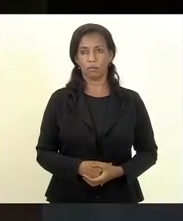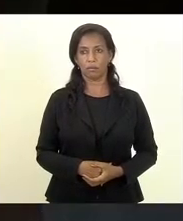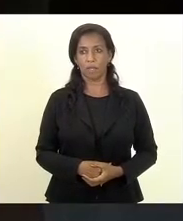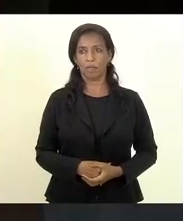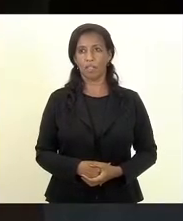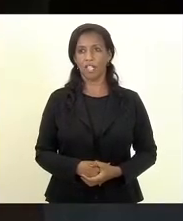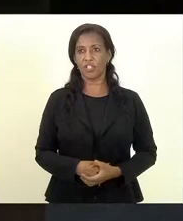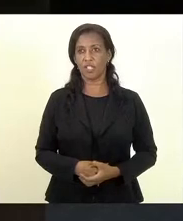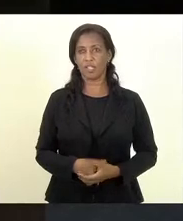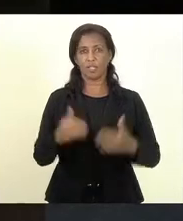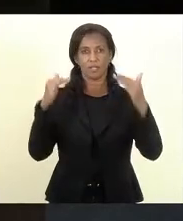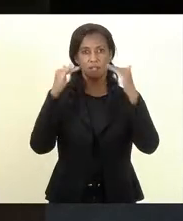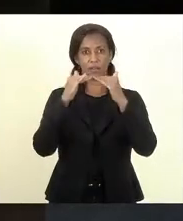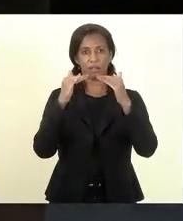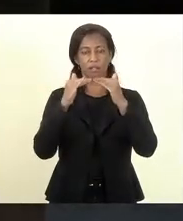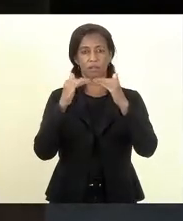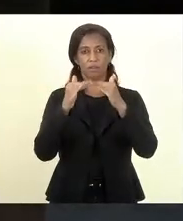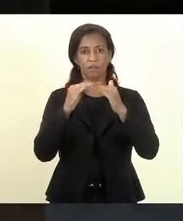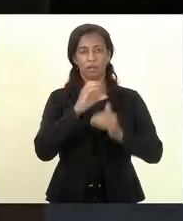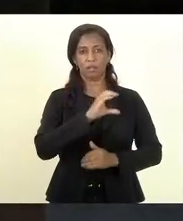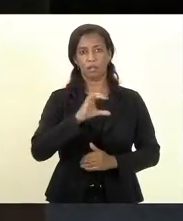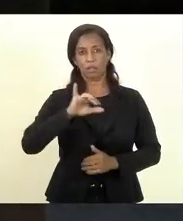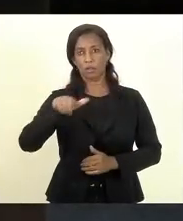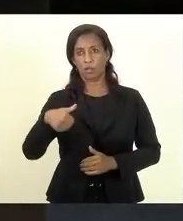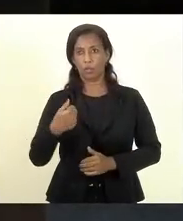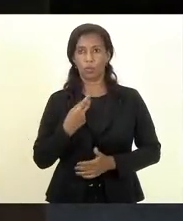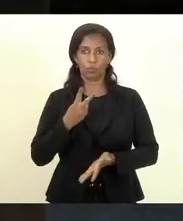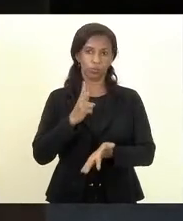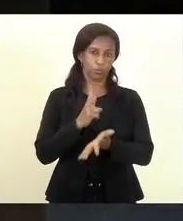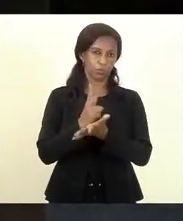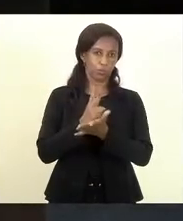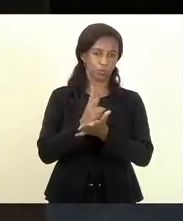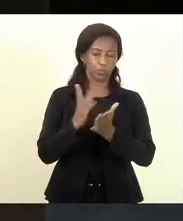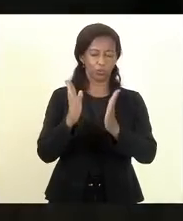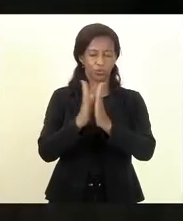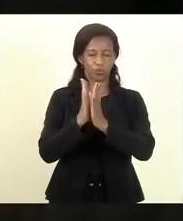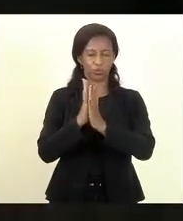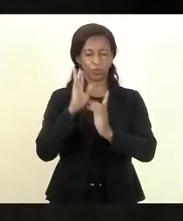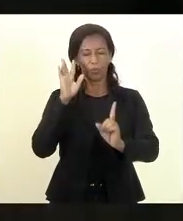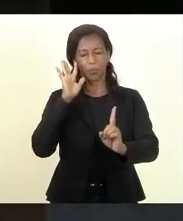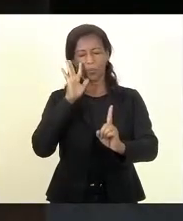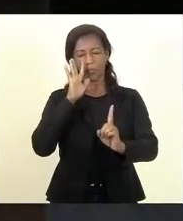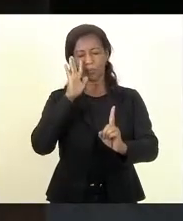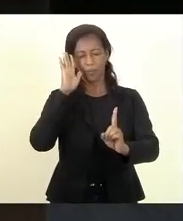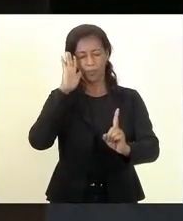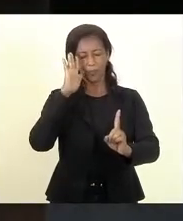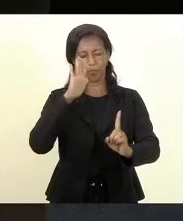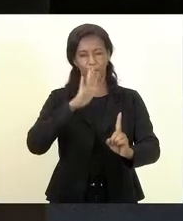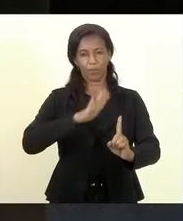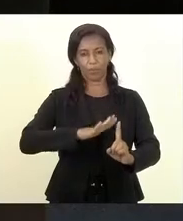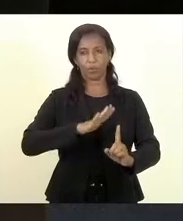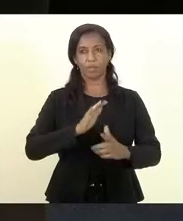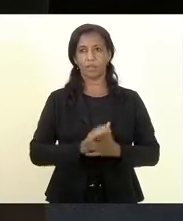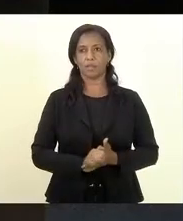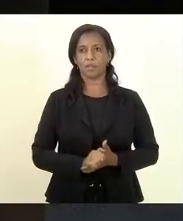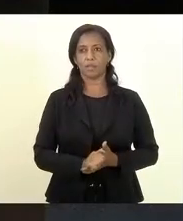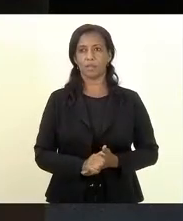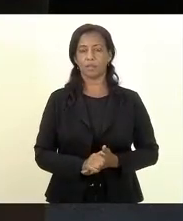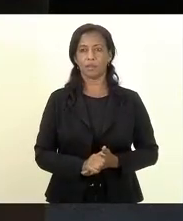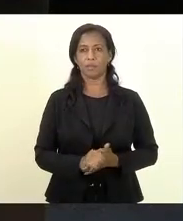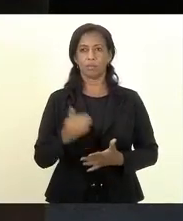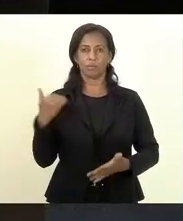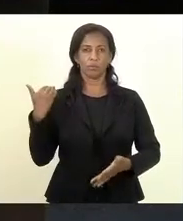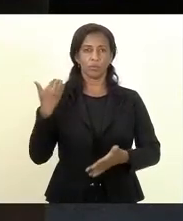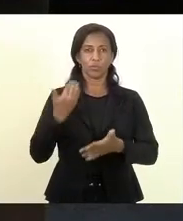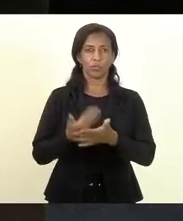Favorável com a CCJ, senhor presidente. Continuo orando, continuo rezando, pedindo proteção para Vossa Excelência chegar o mais rápido possível